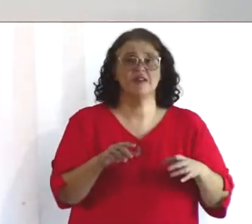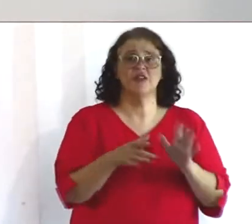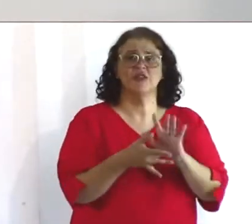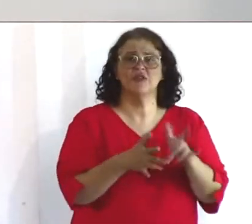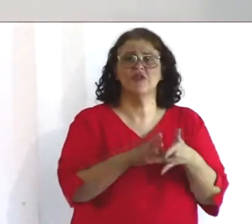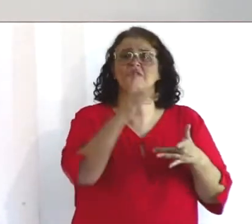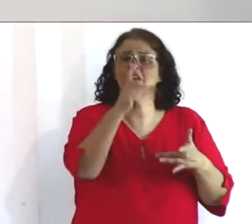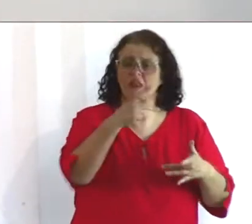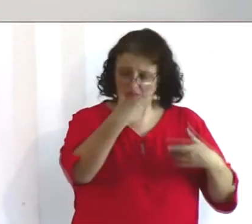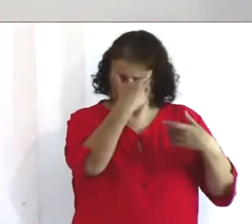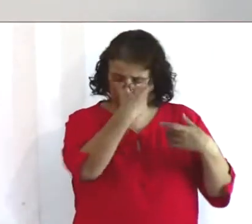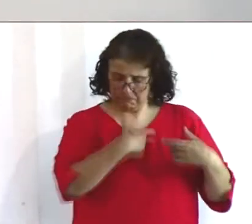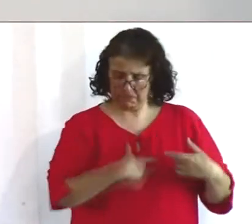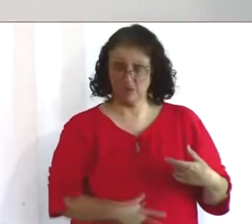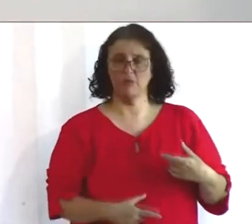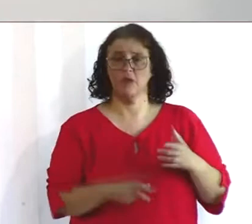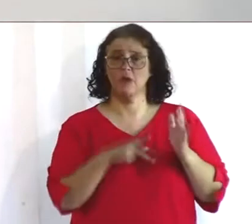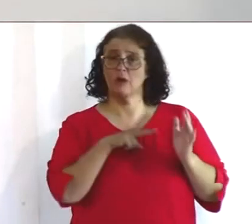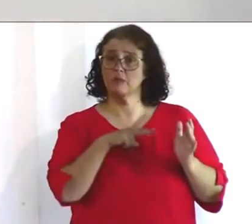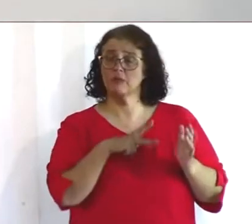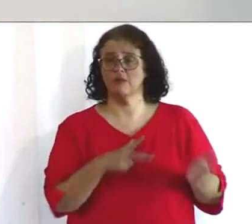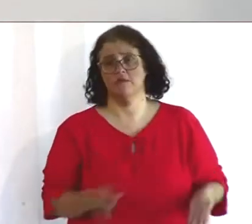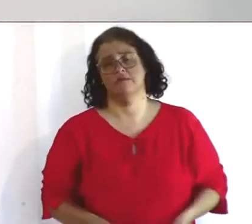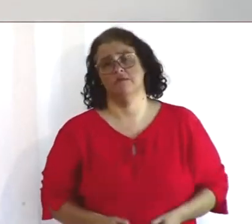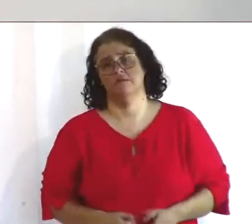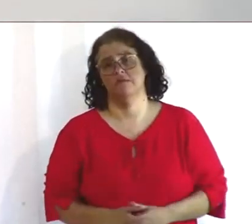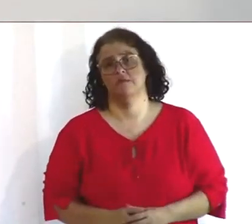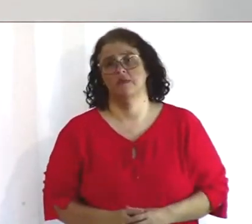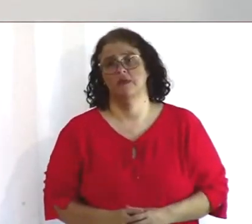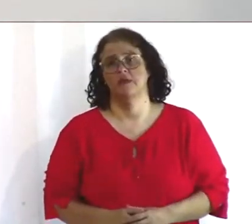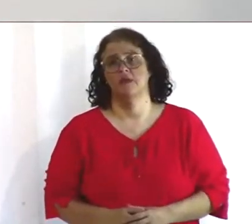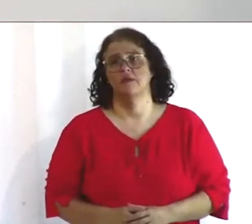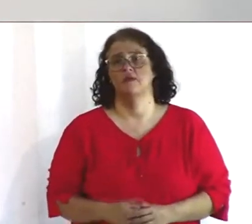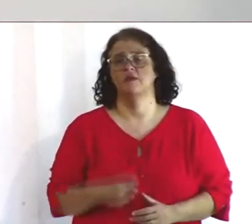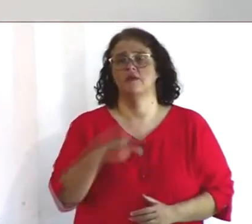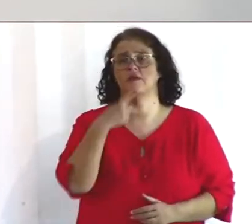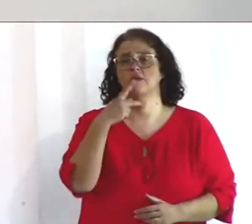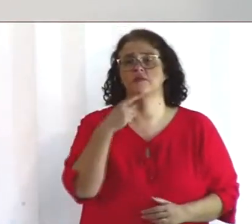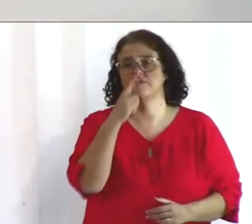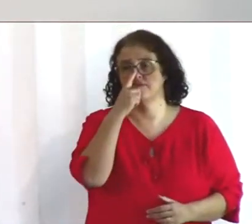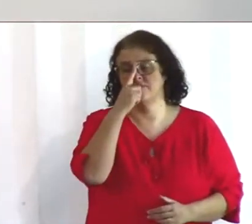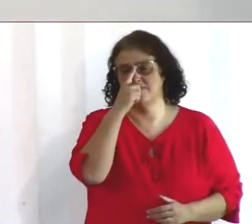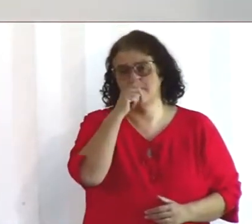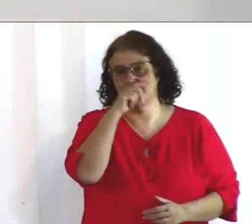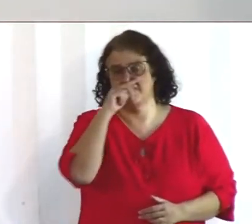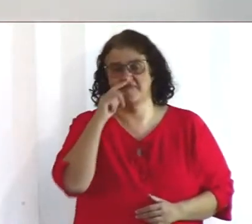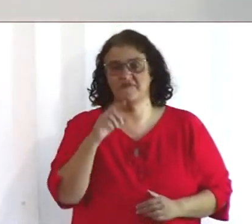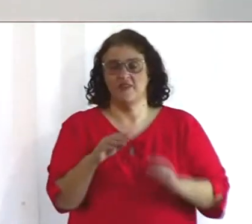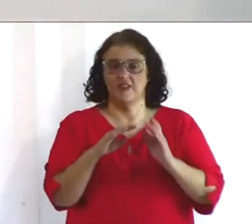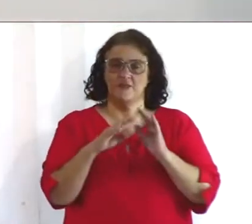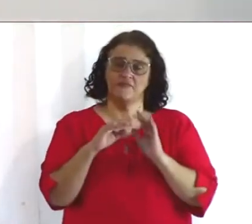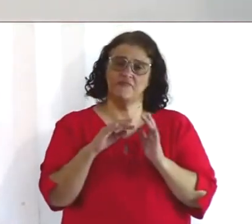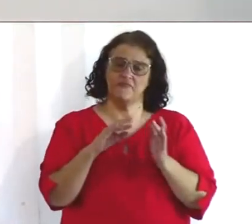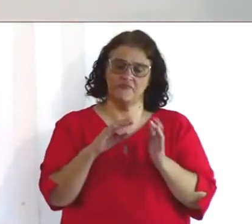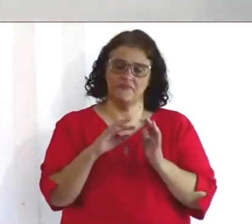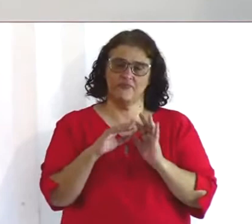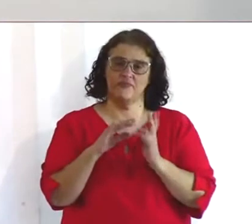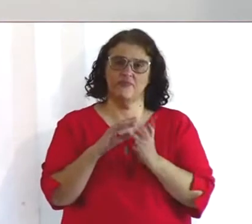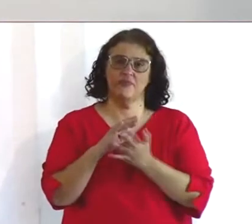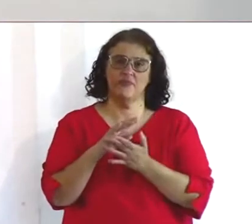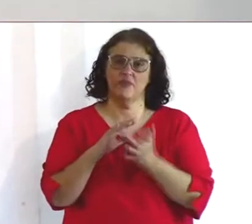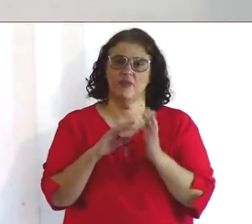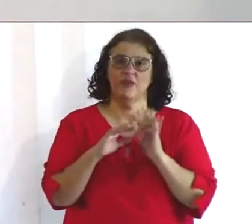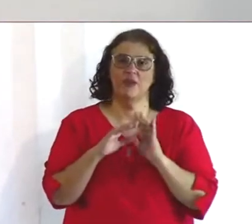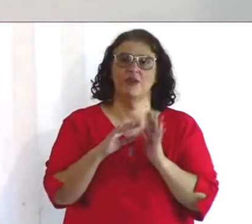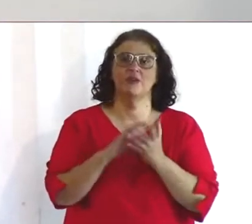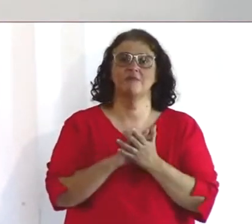da nossa pregação, nas nossas mídias, ele não tinha nenhum problema em estender